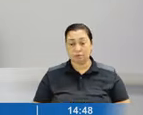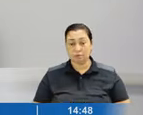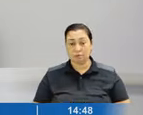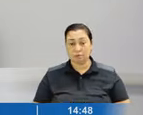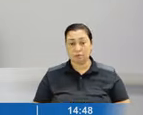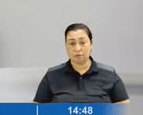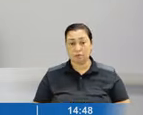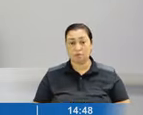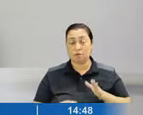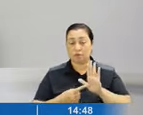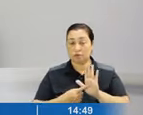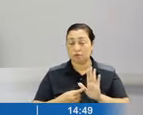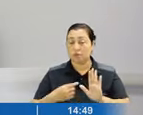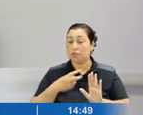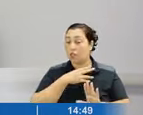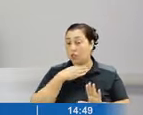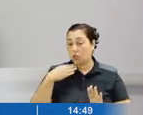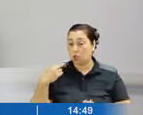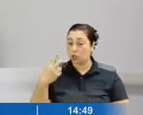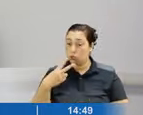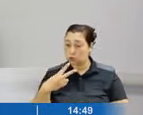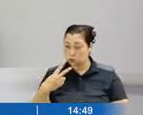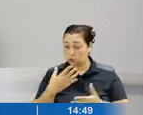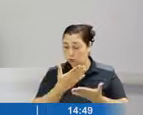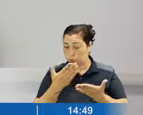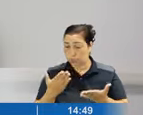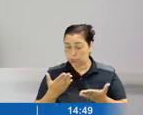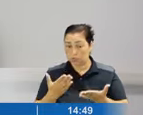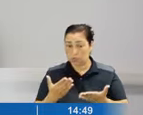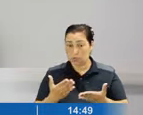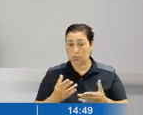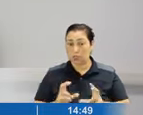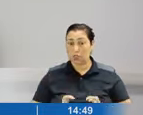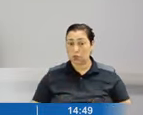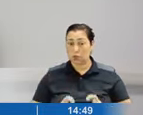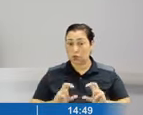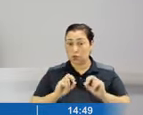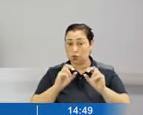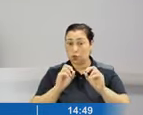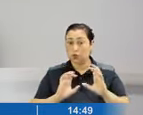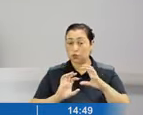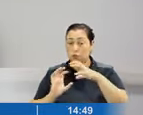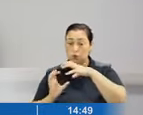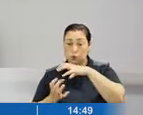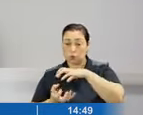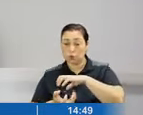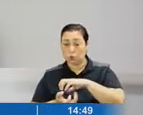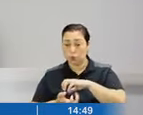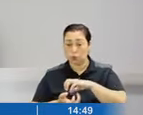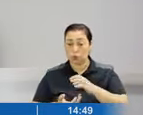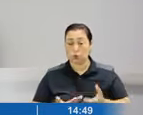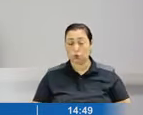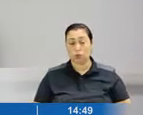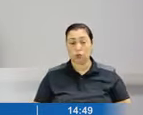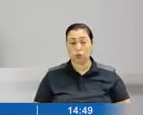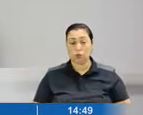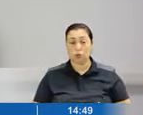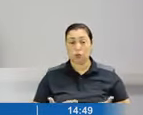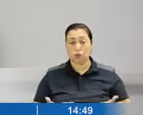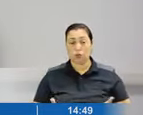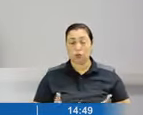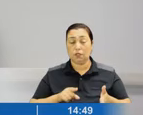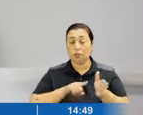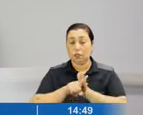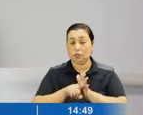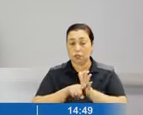A mortalidade é a segunda causa de morte relacionada ao câncer no mundo, né? E esse dado